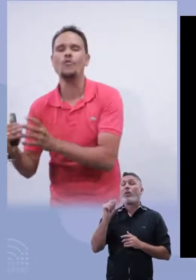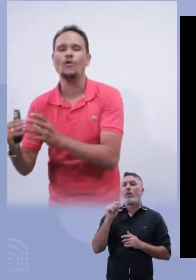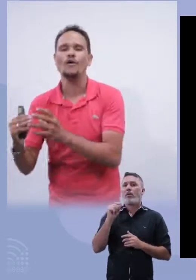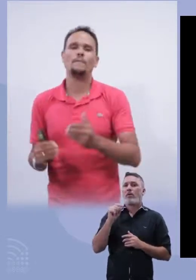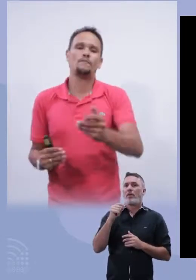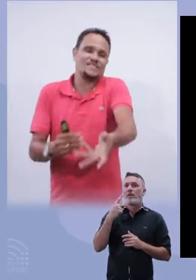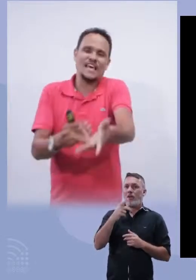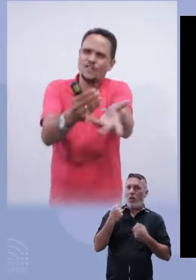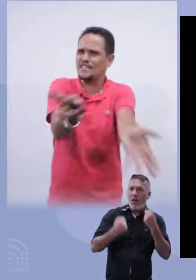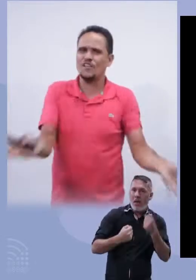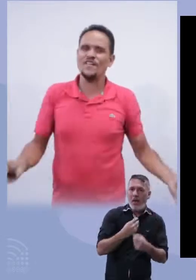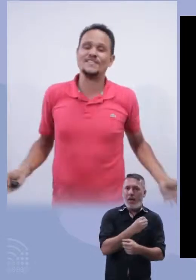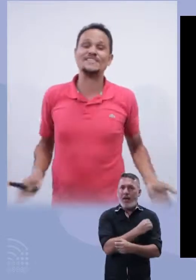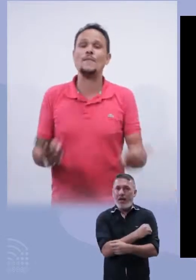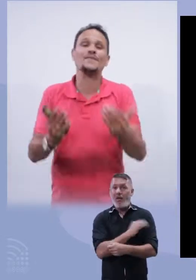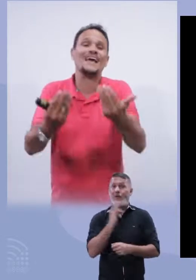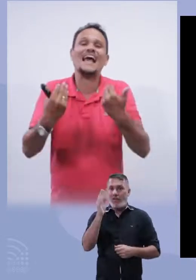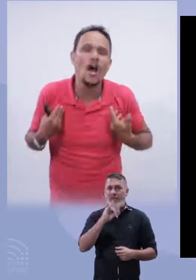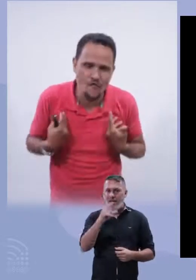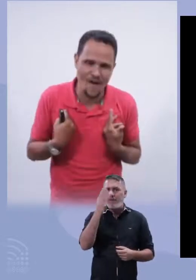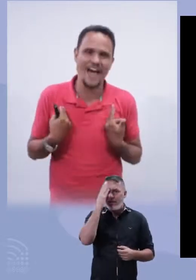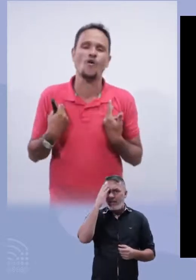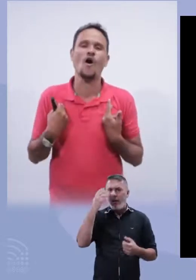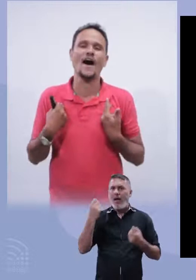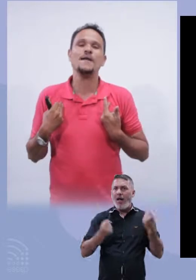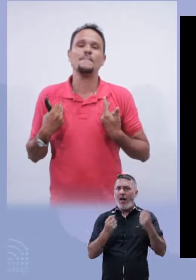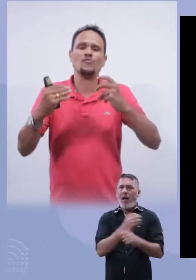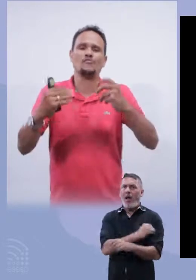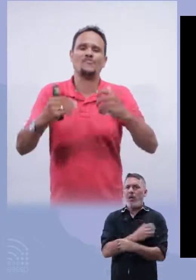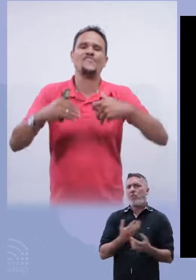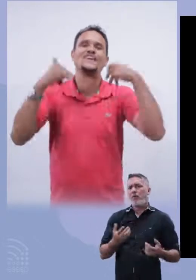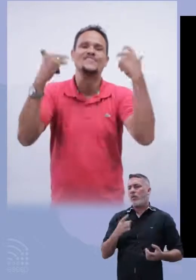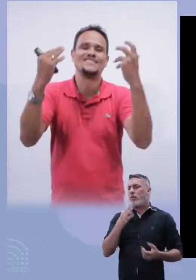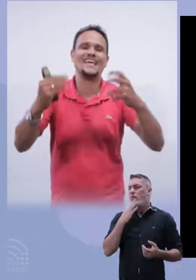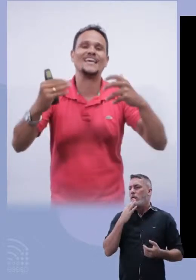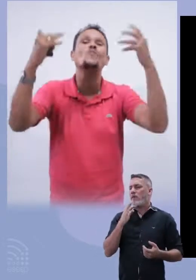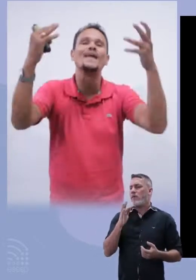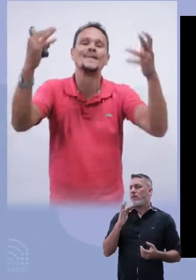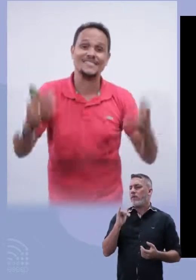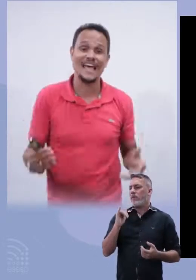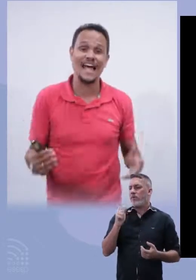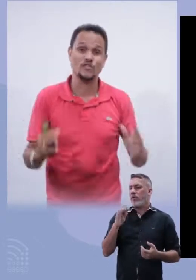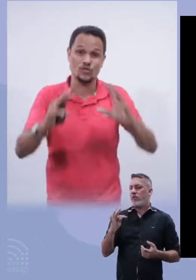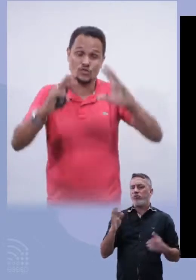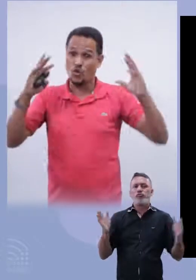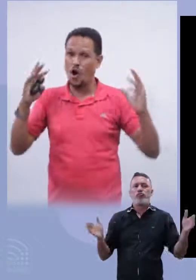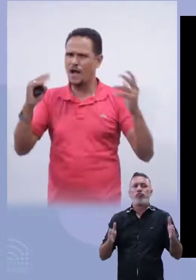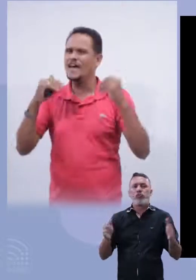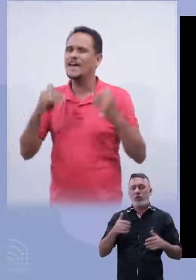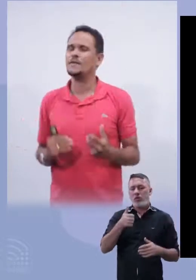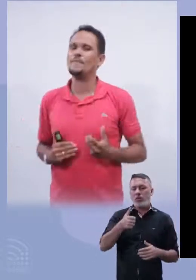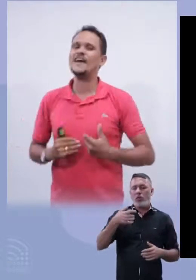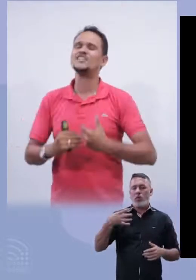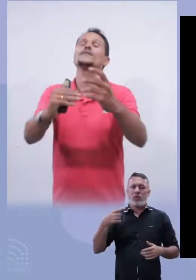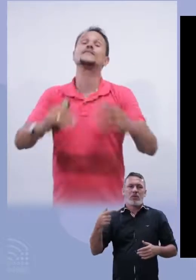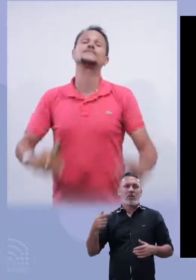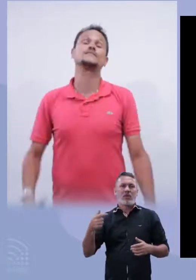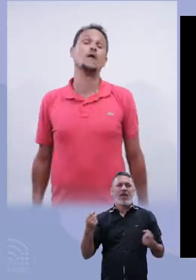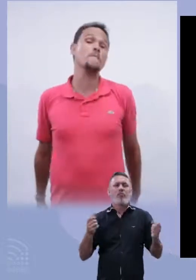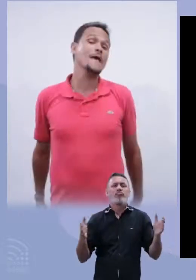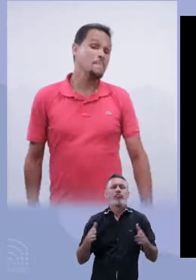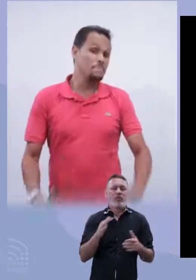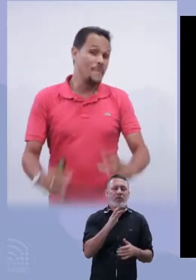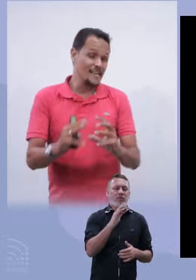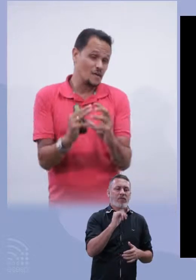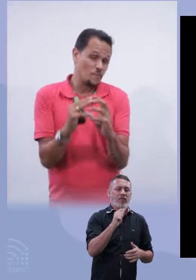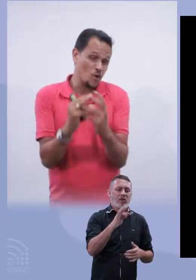terá um. Vocês talvez nem sabem que carro eu vou falar agora, mas era um Fiat 147, era o slogan que mais chamou a